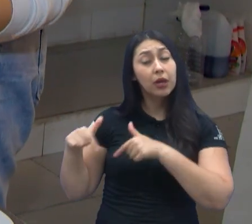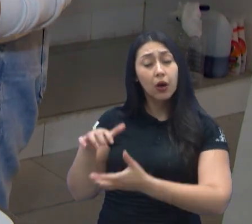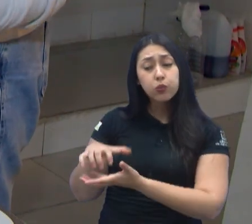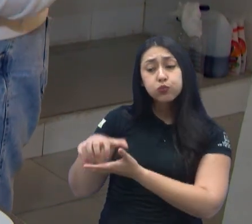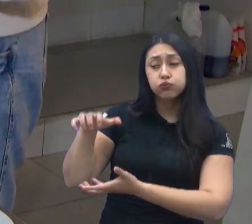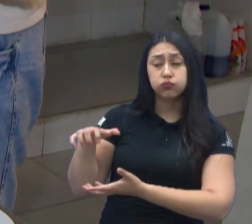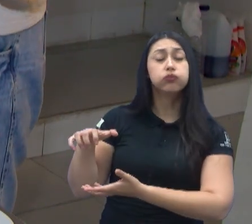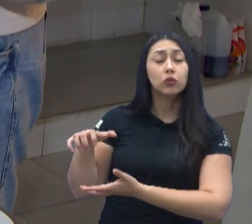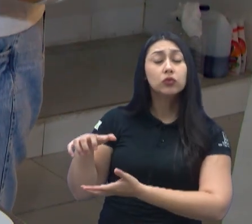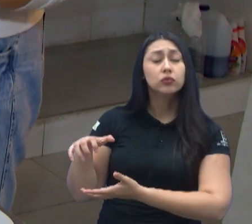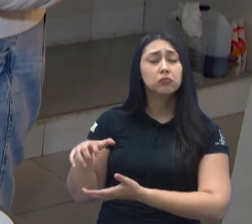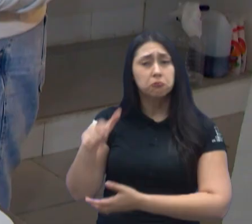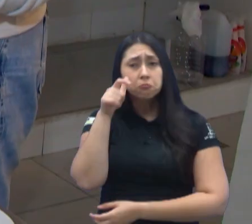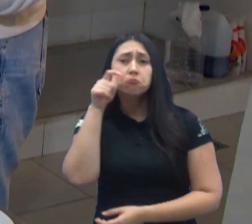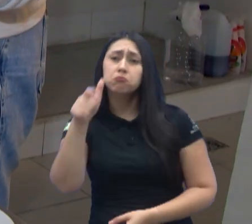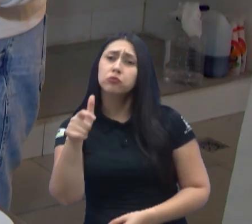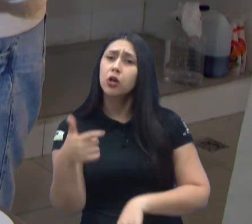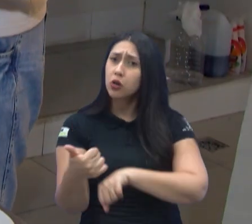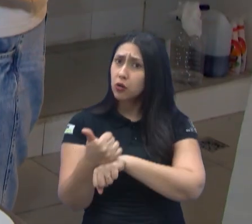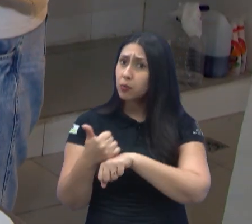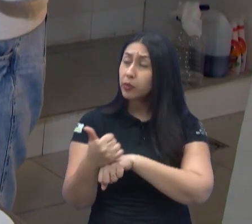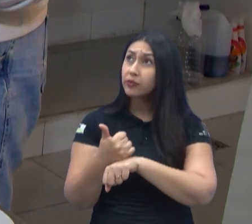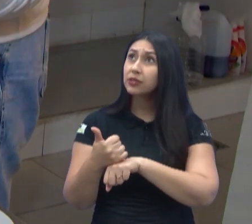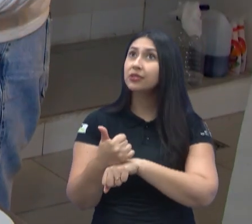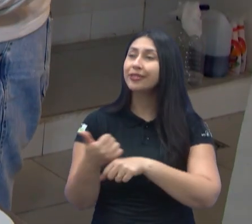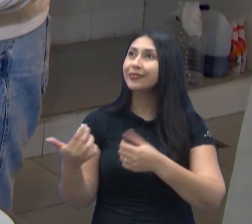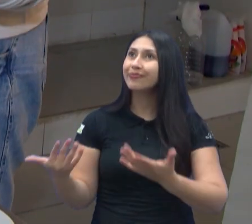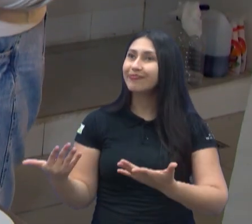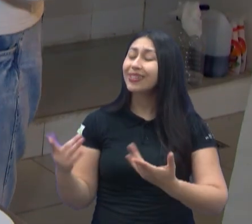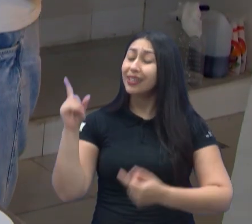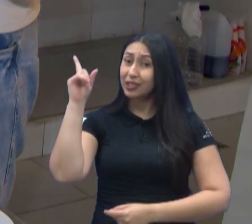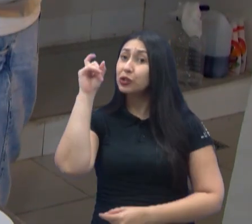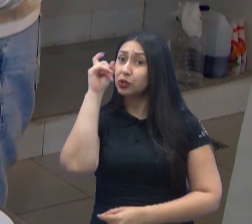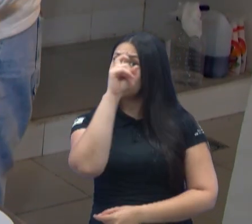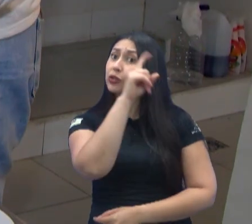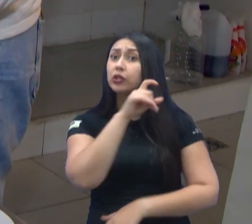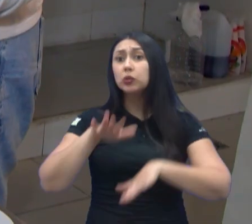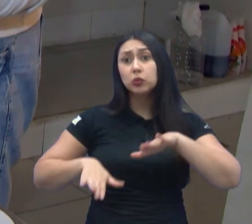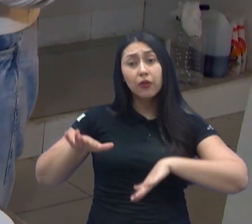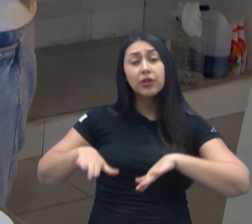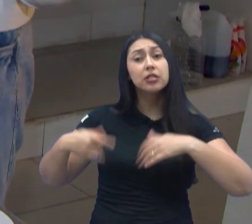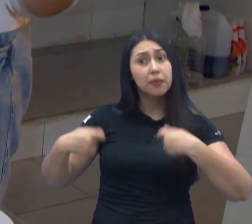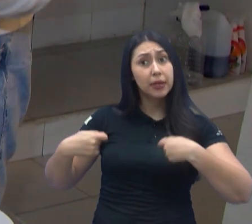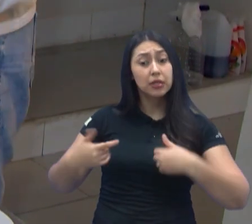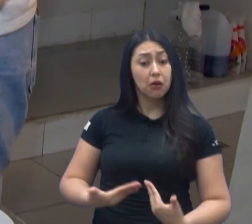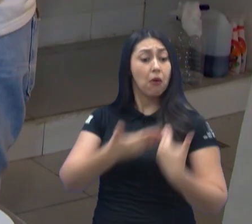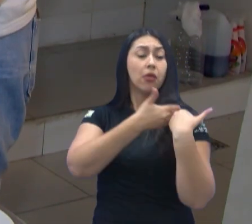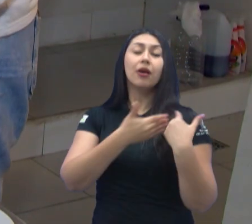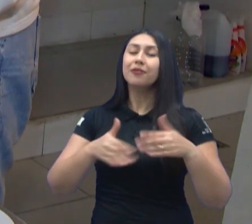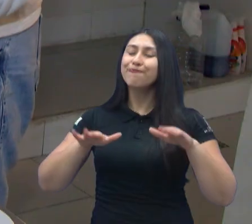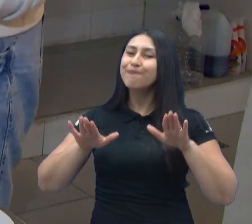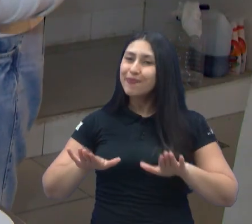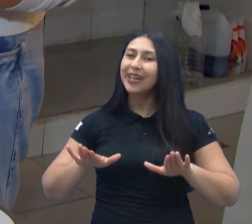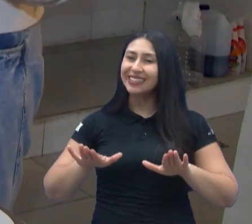uma área interessante. É uma profissão tanto quanto difícil, né? Muitas vezes, exige bastante responsabilidade, mas tem um lado positivo,